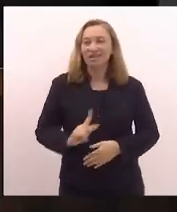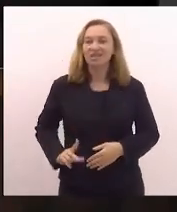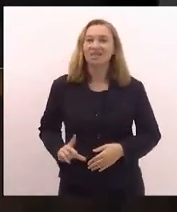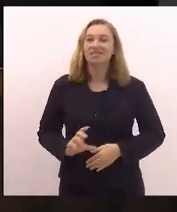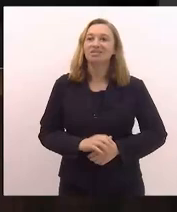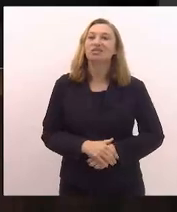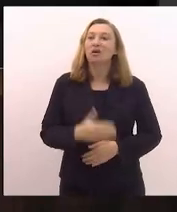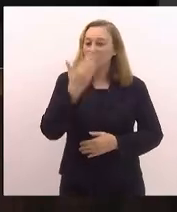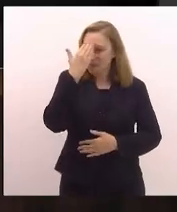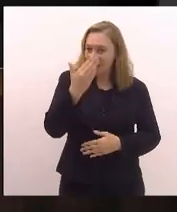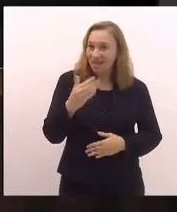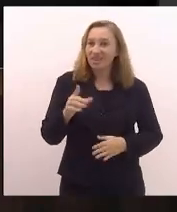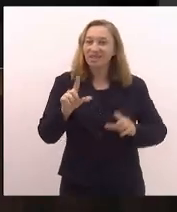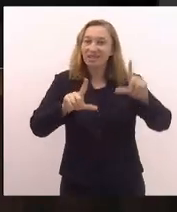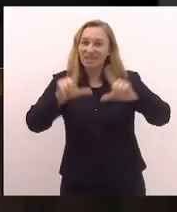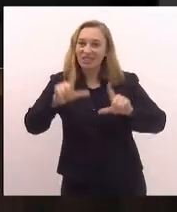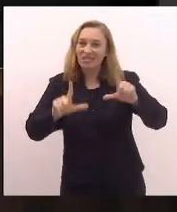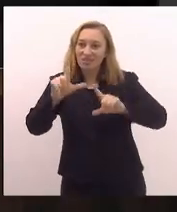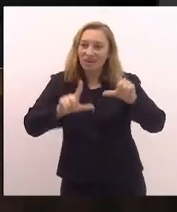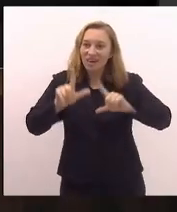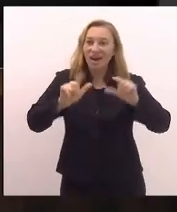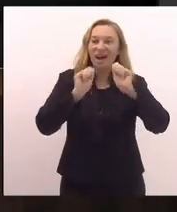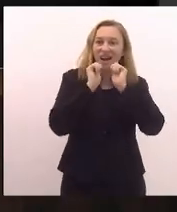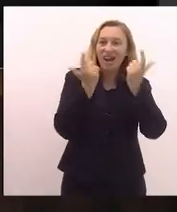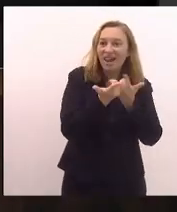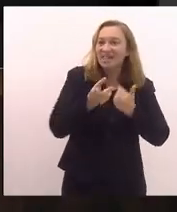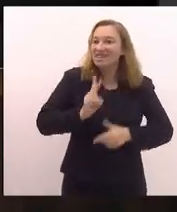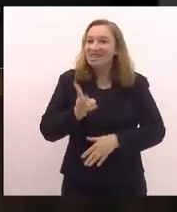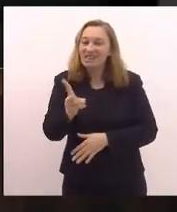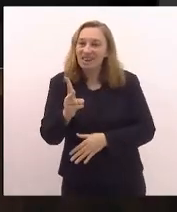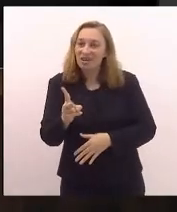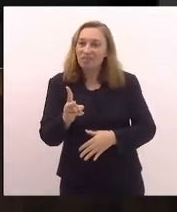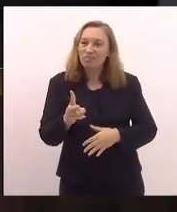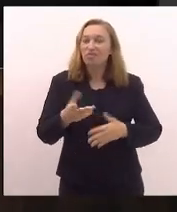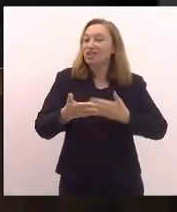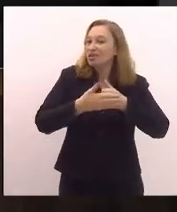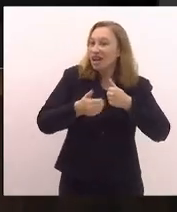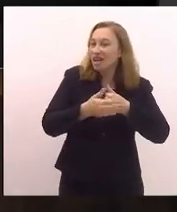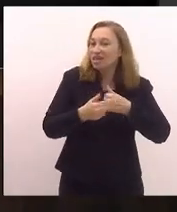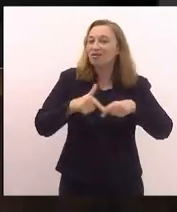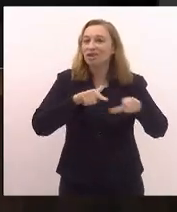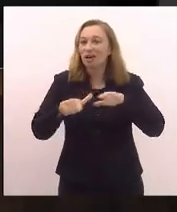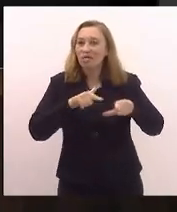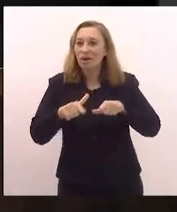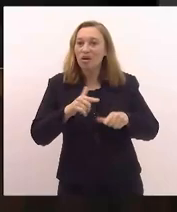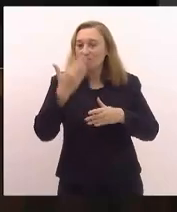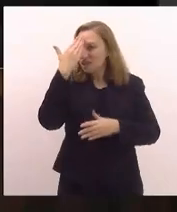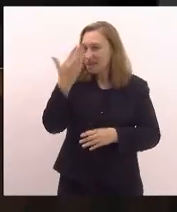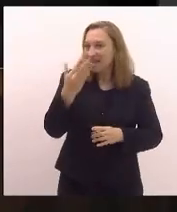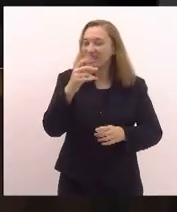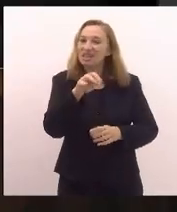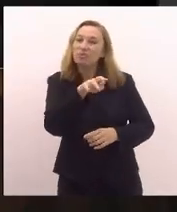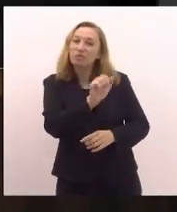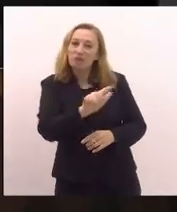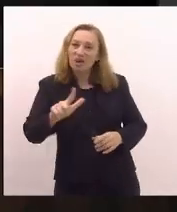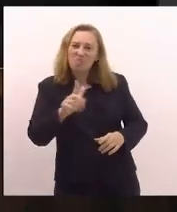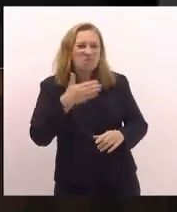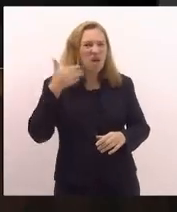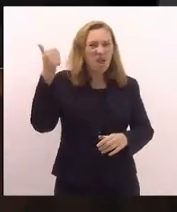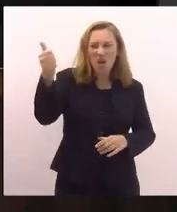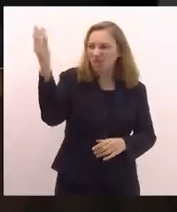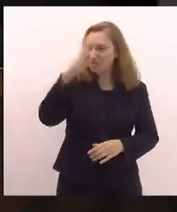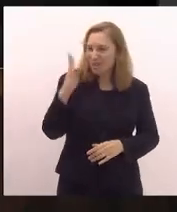Siciliano. Obrigada à TV Alerj, que sempre cobre os nossos eventos com muito carinho. O cerimonial, que é o melhor do